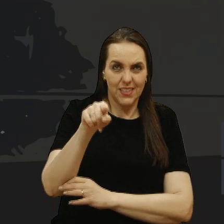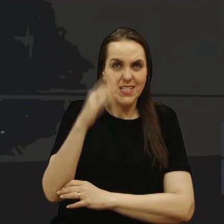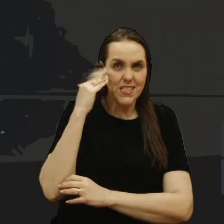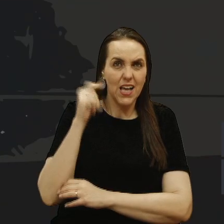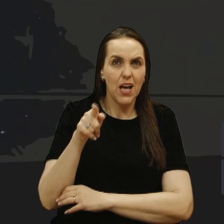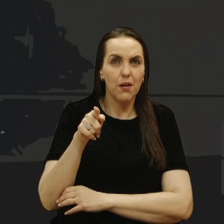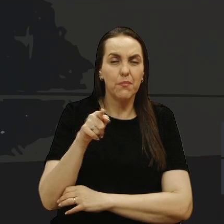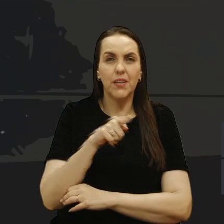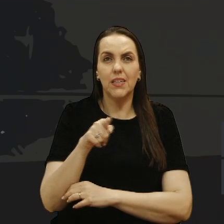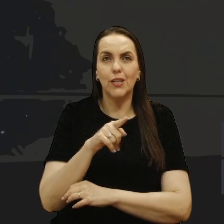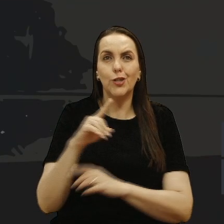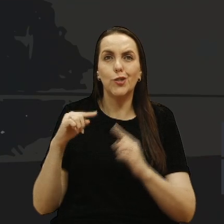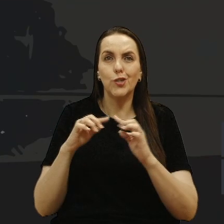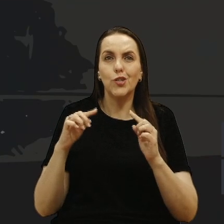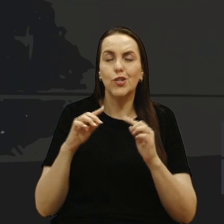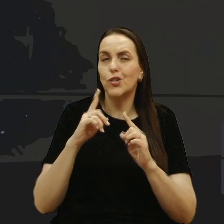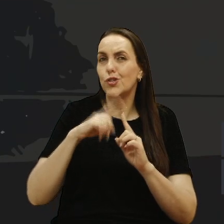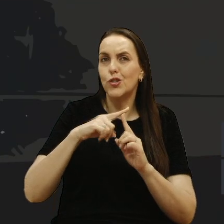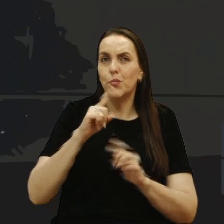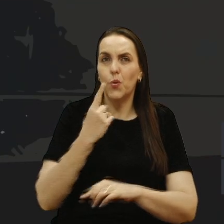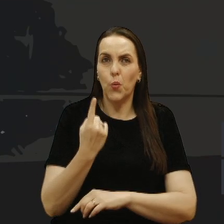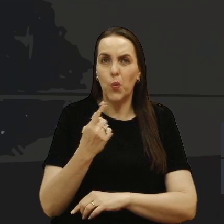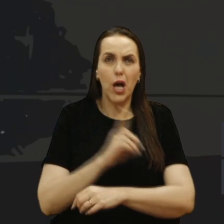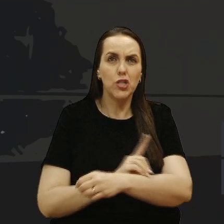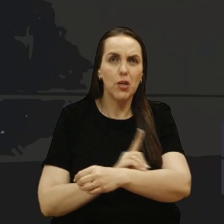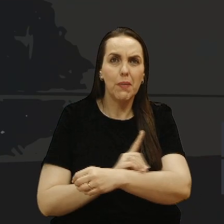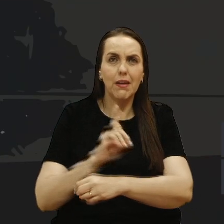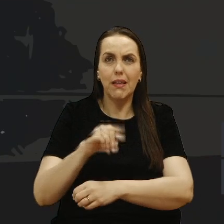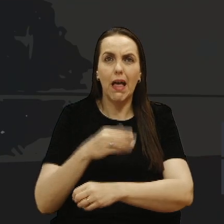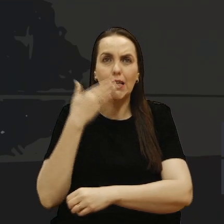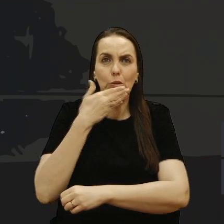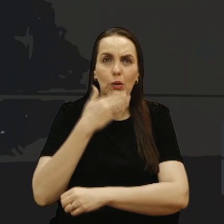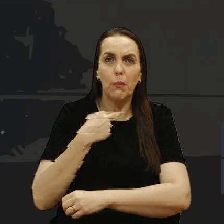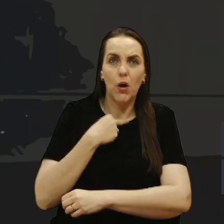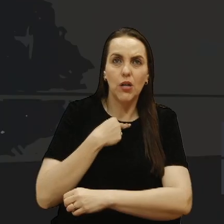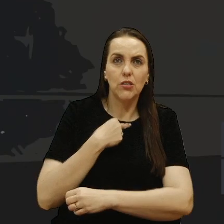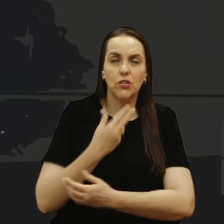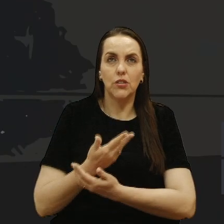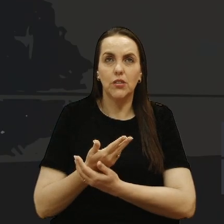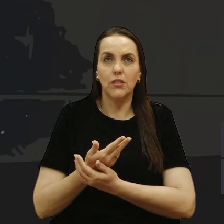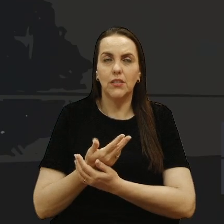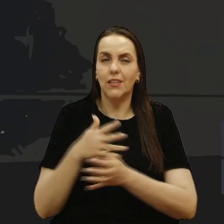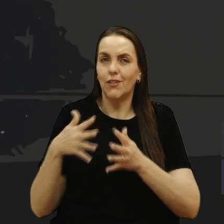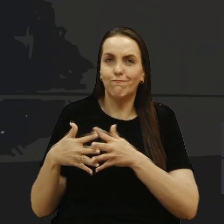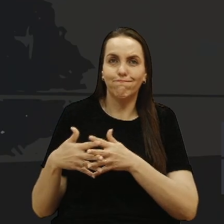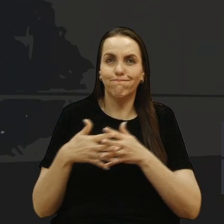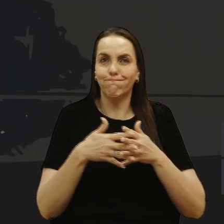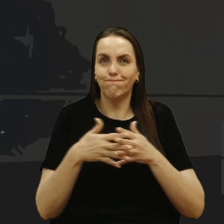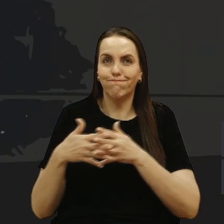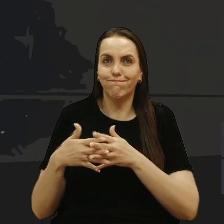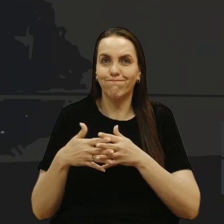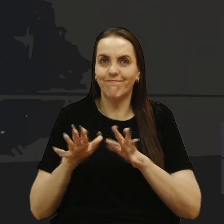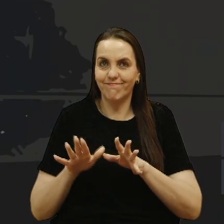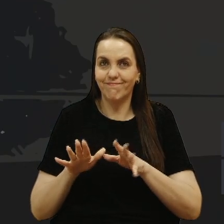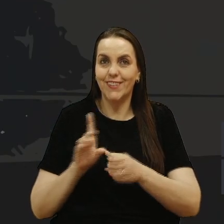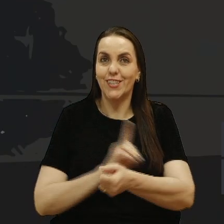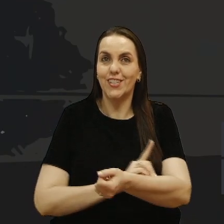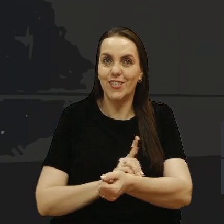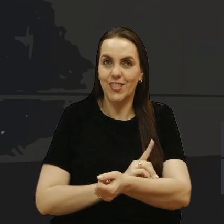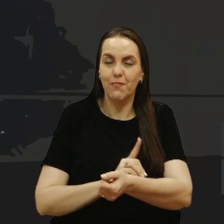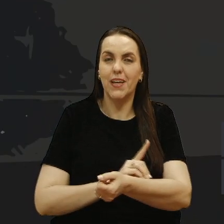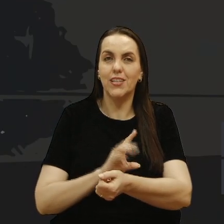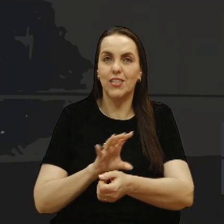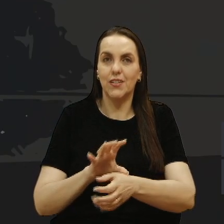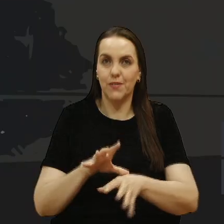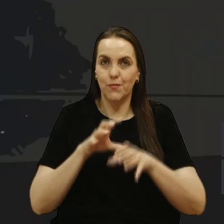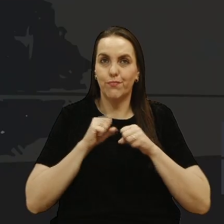o diabetes do tipo 1? Alguém vai dizer, o diabetes é aquele que não pode comer açúcar? A gente confunde absolutamente com o diabetes adquirido,